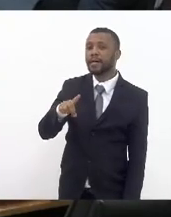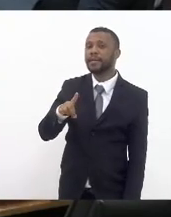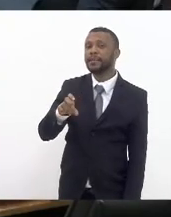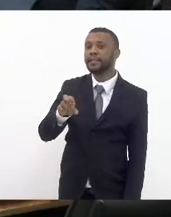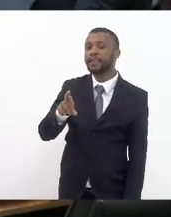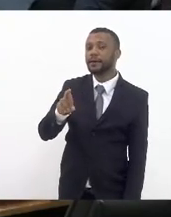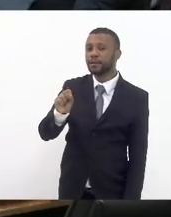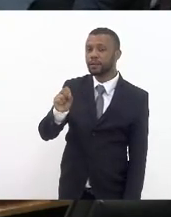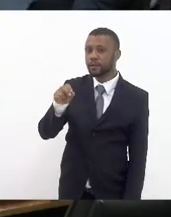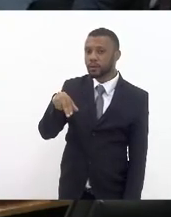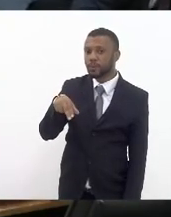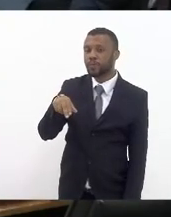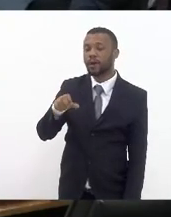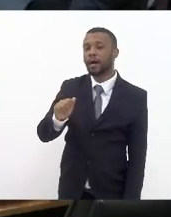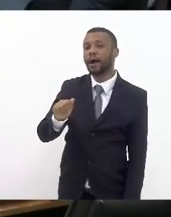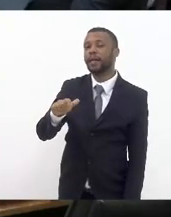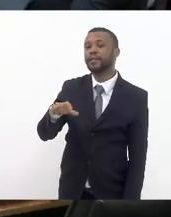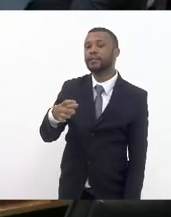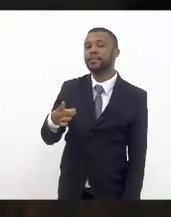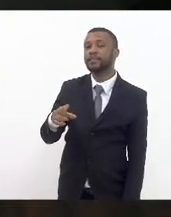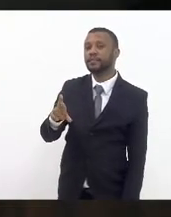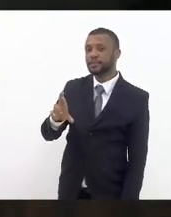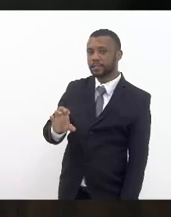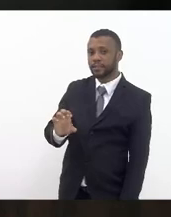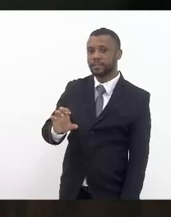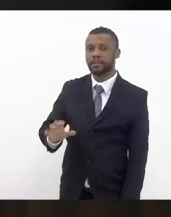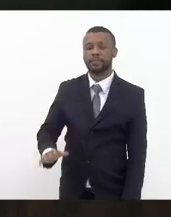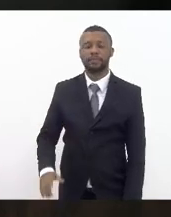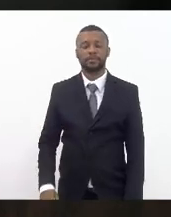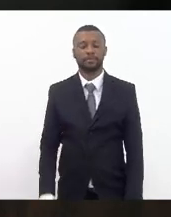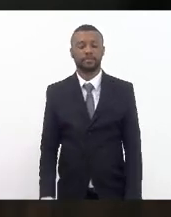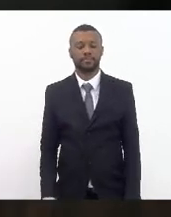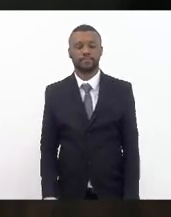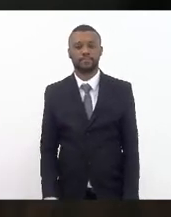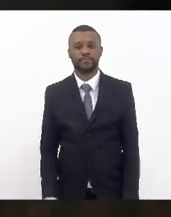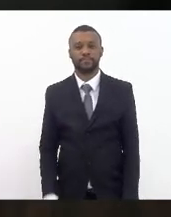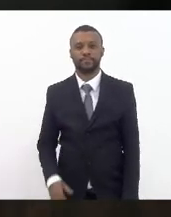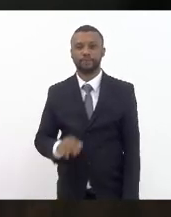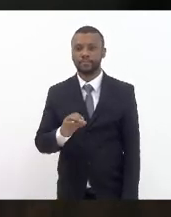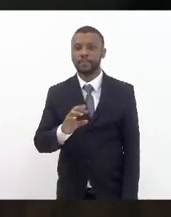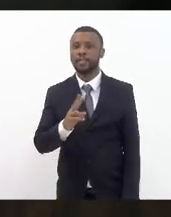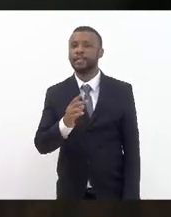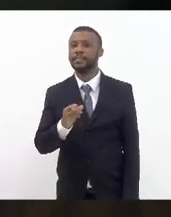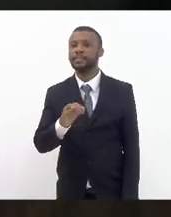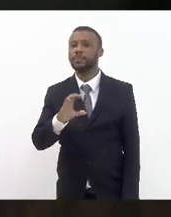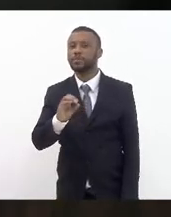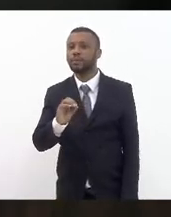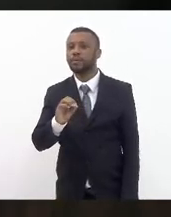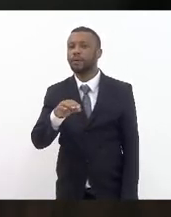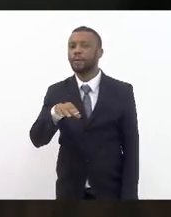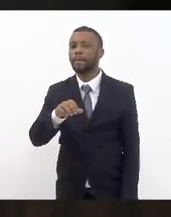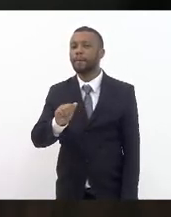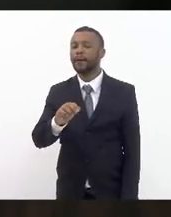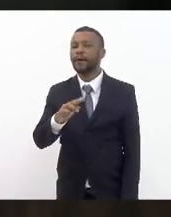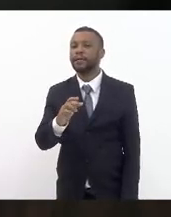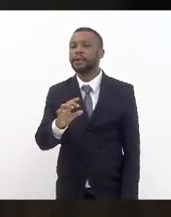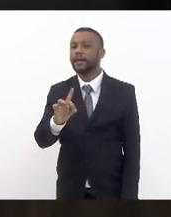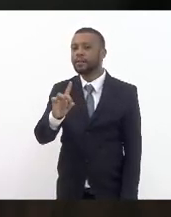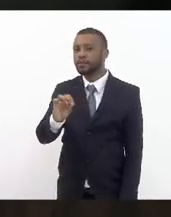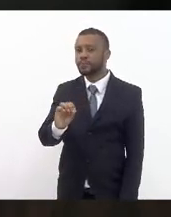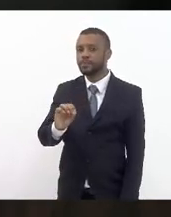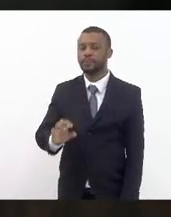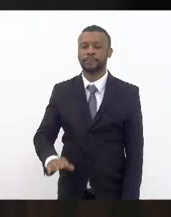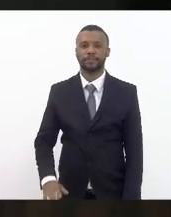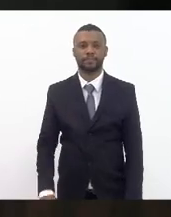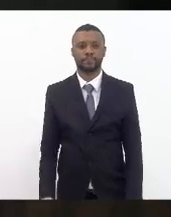Alexandre. Anderson Alexandre. Chico Machado. Chico